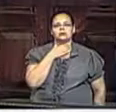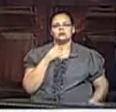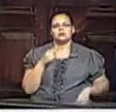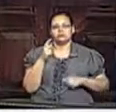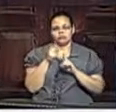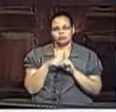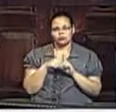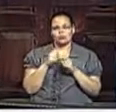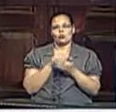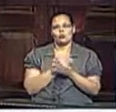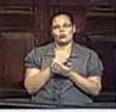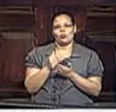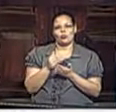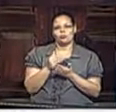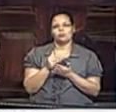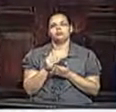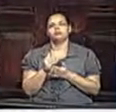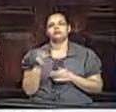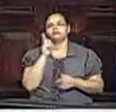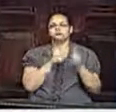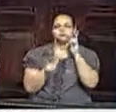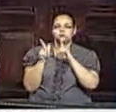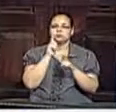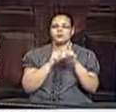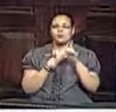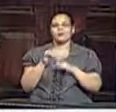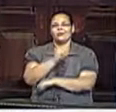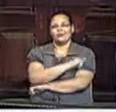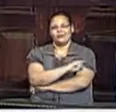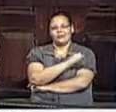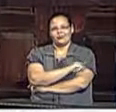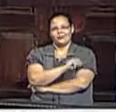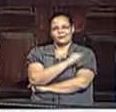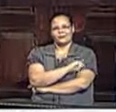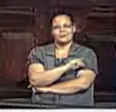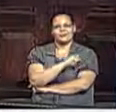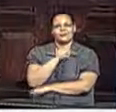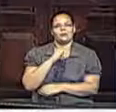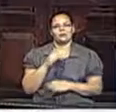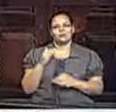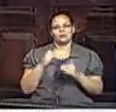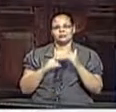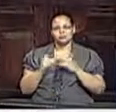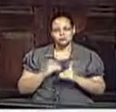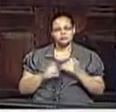semestre, começando o início de recuperação, enquanto o Rio ainda está em queda livre e nós